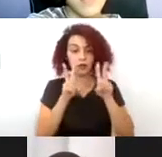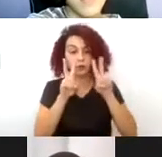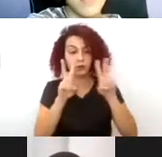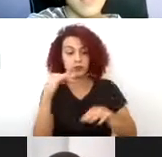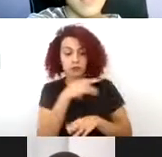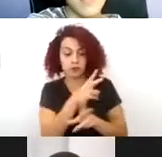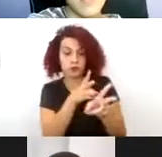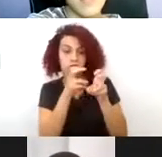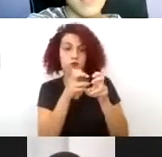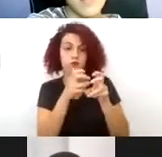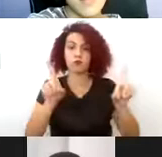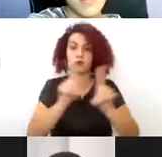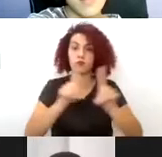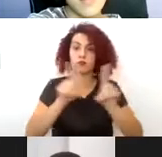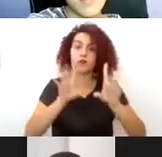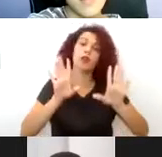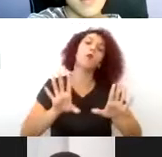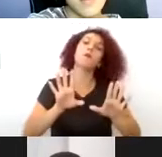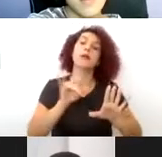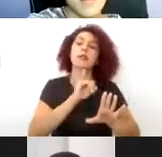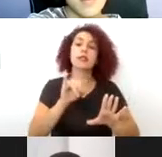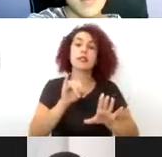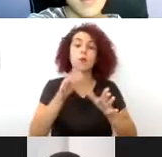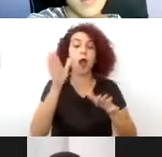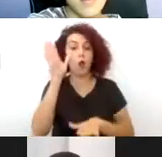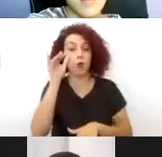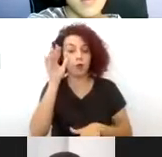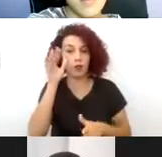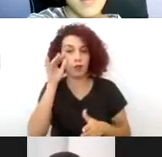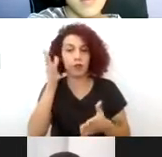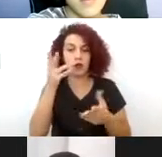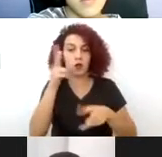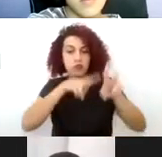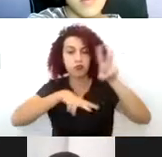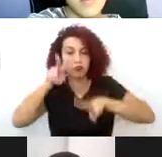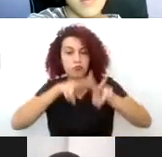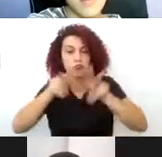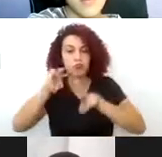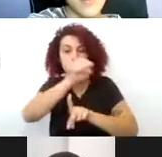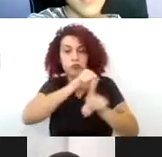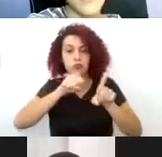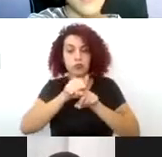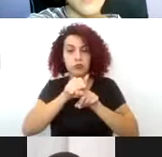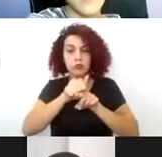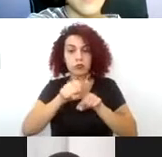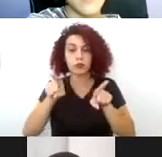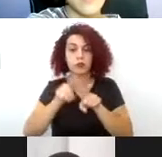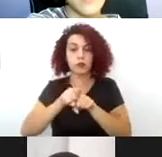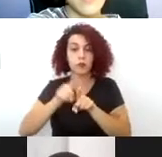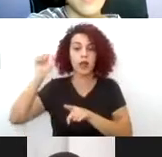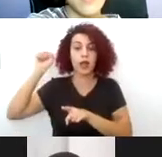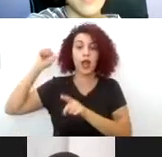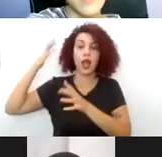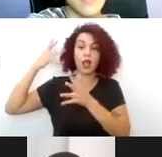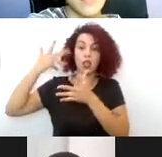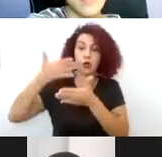mas você a partir de observação sociológica e antropológica vai entendendo o que determinados modos